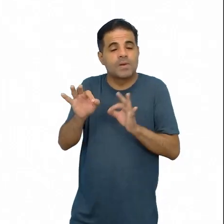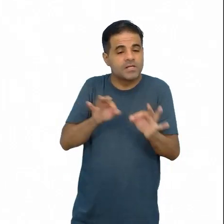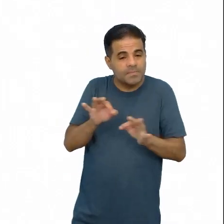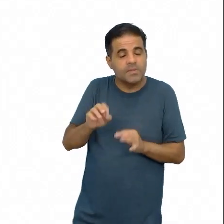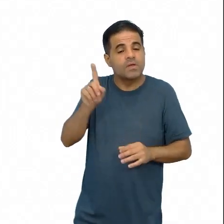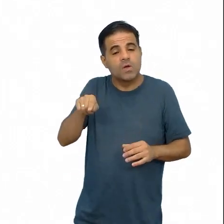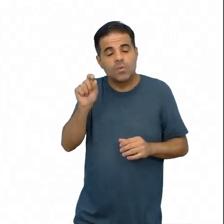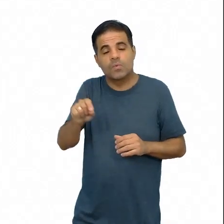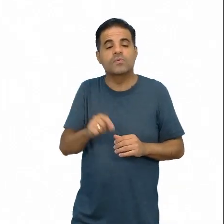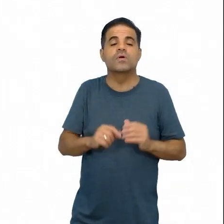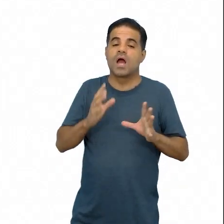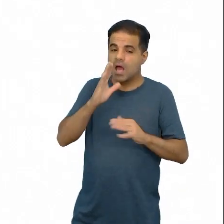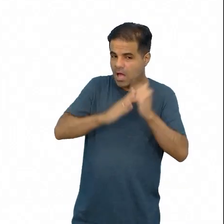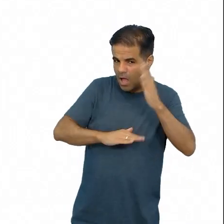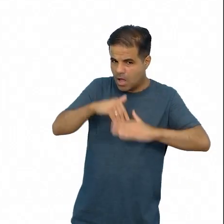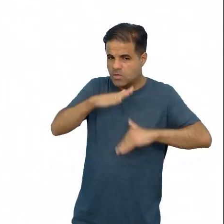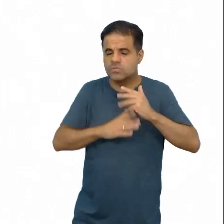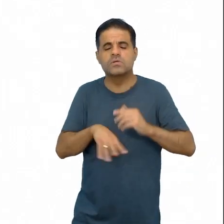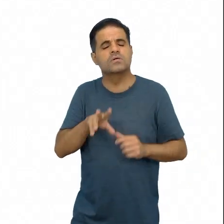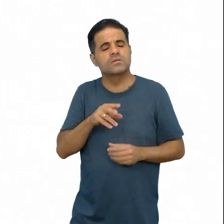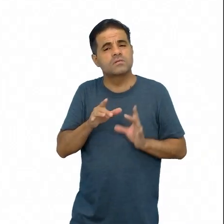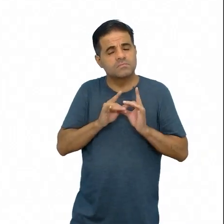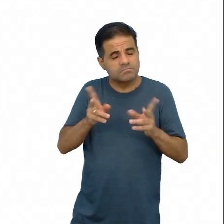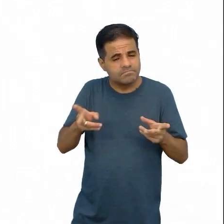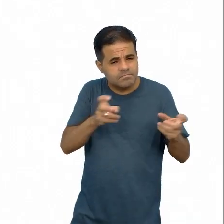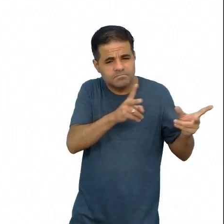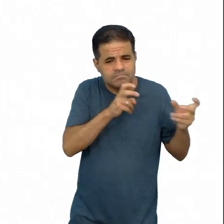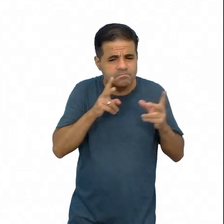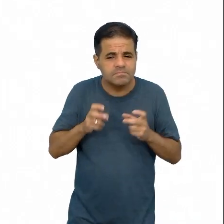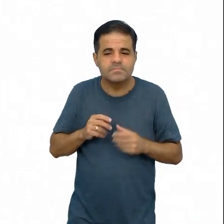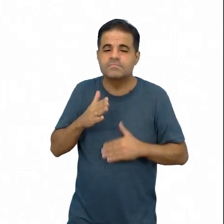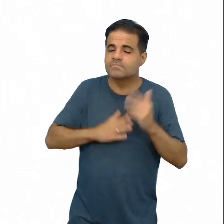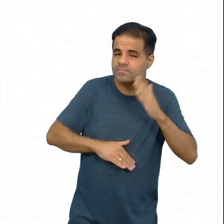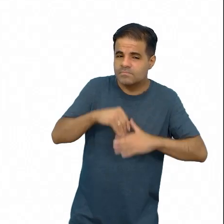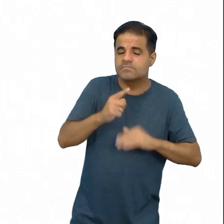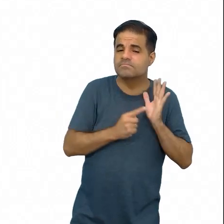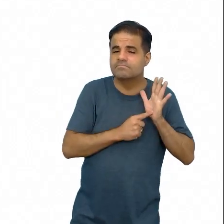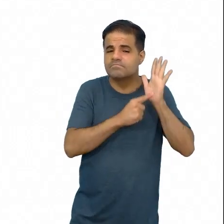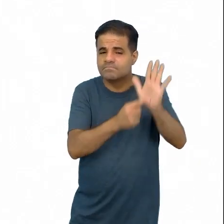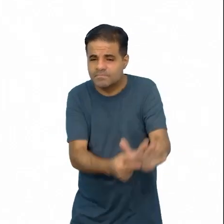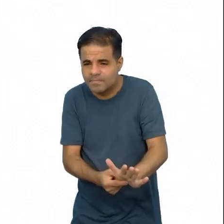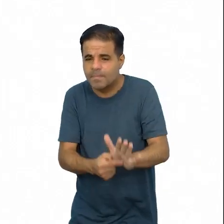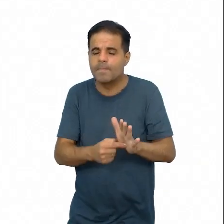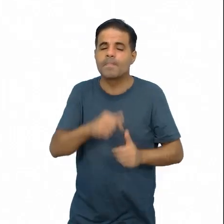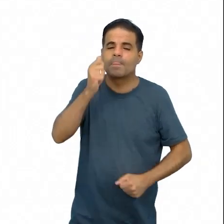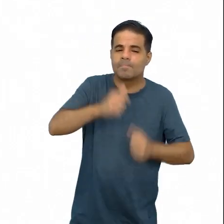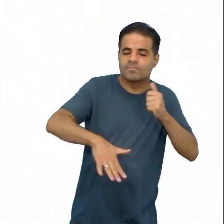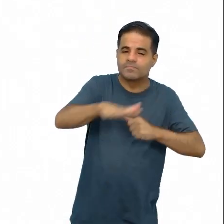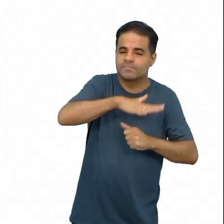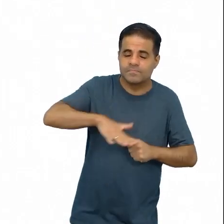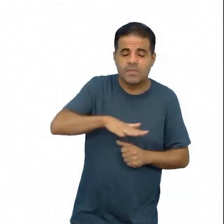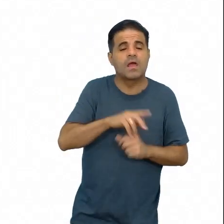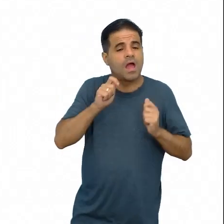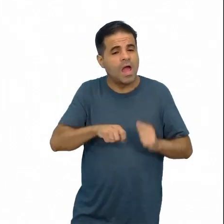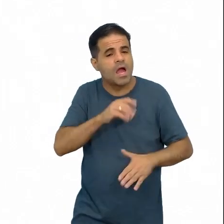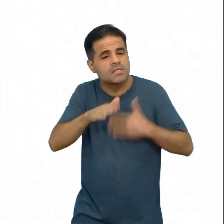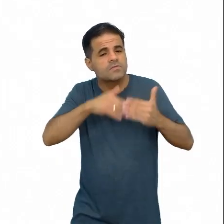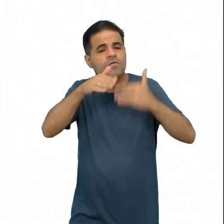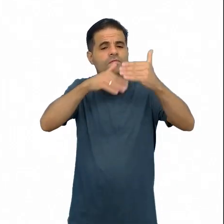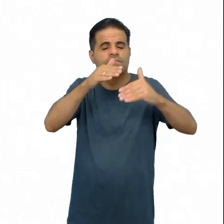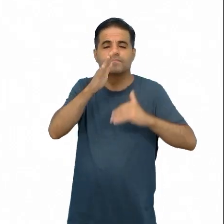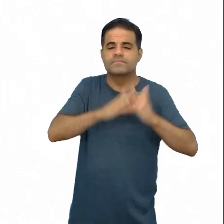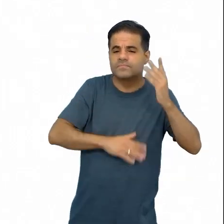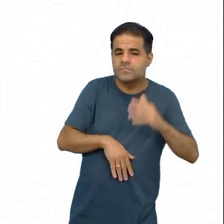é o quê? São ações que precedem a apresentação do projeto aos estudantes, que são